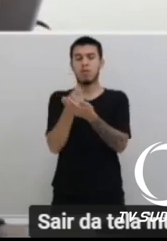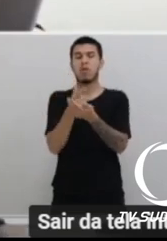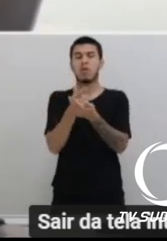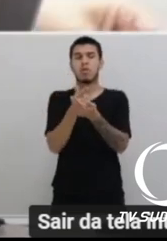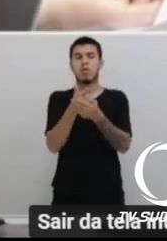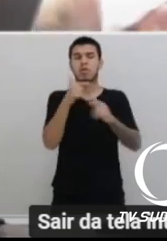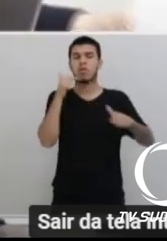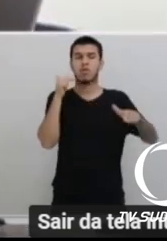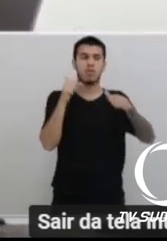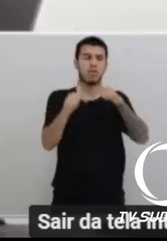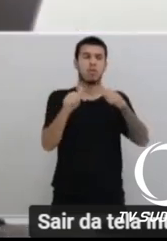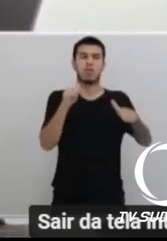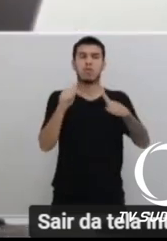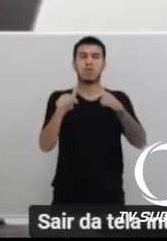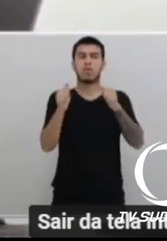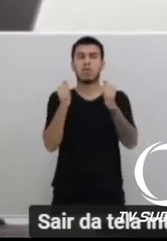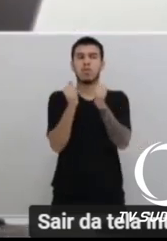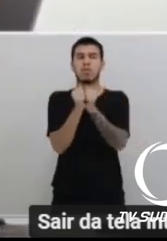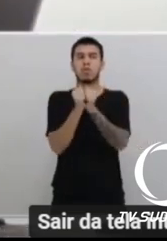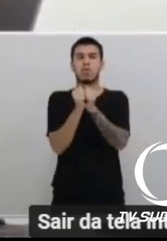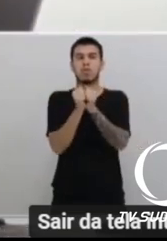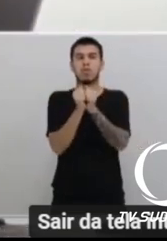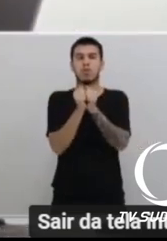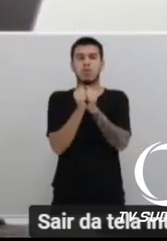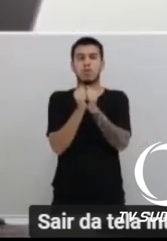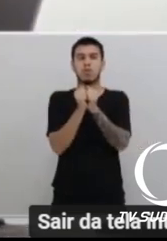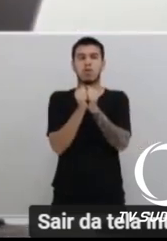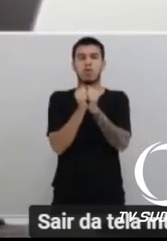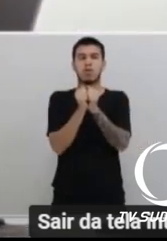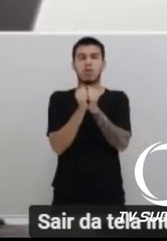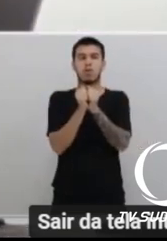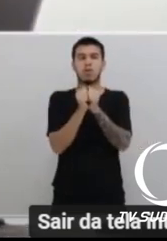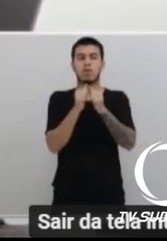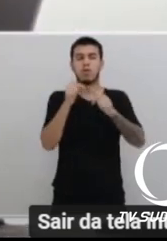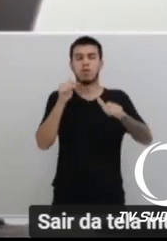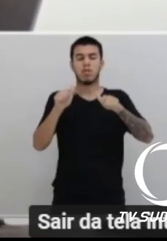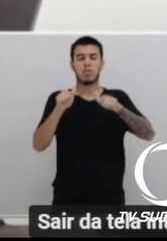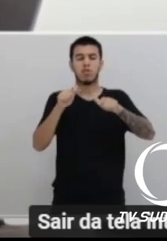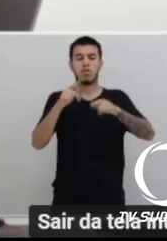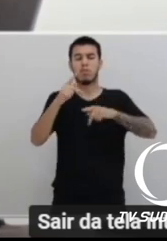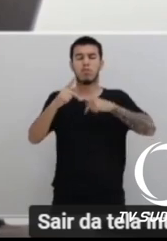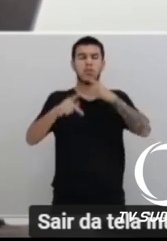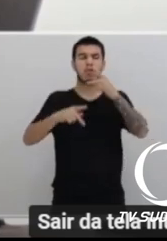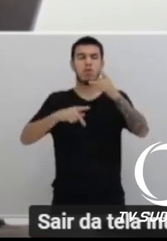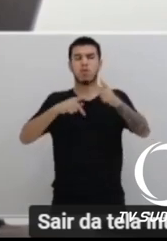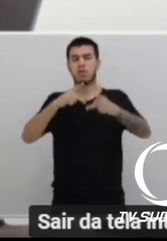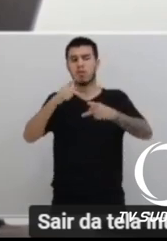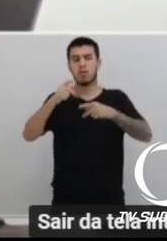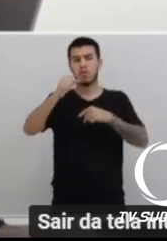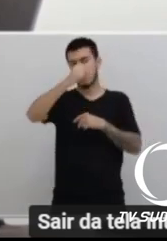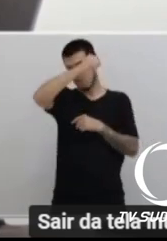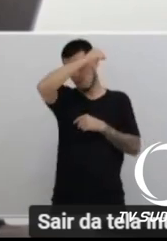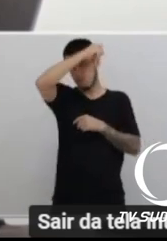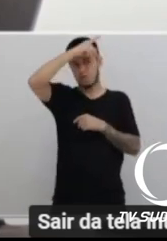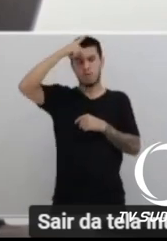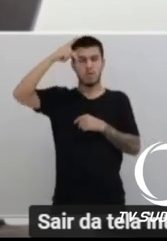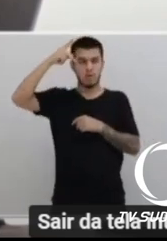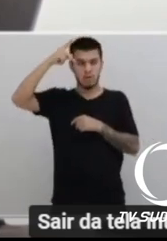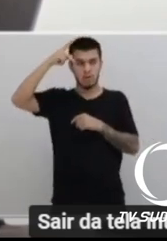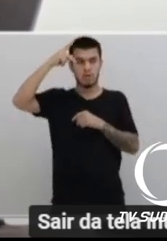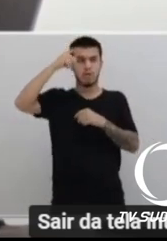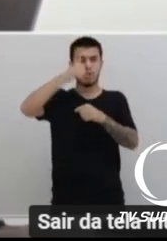junto ao projeto de lei está lá a gente político que se entende também como Prefeito vice-prefeito e